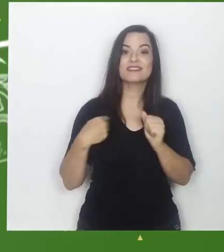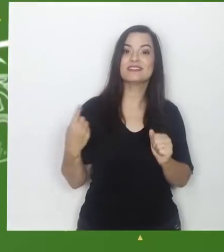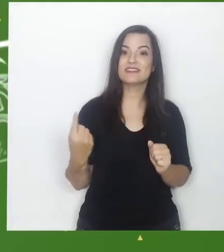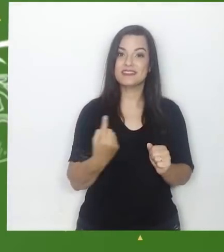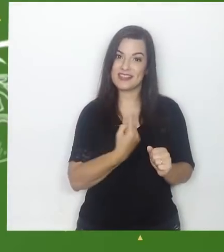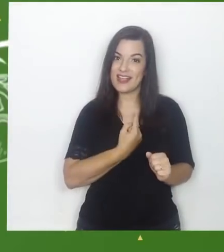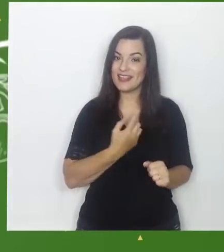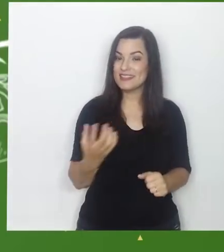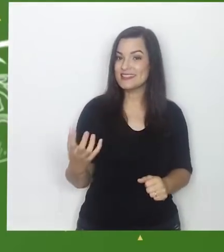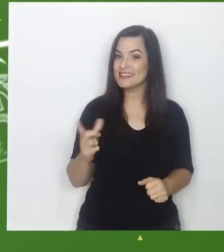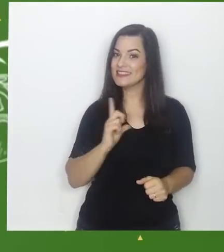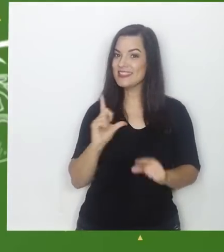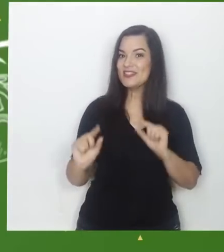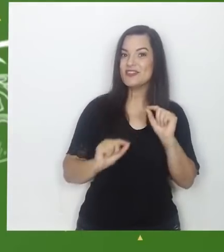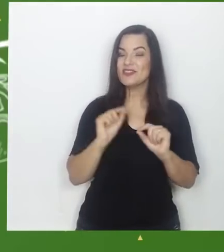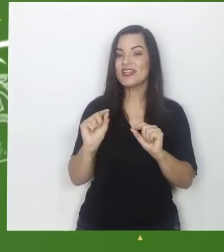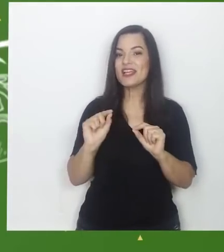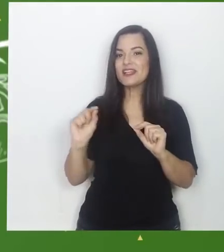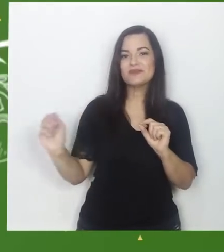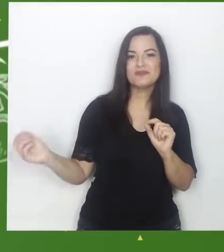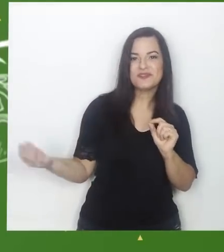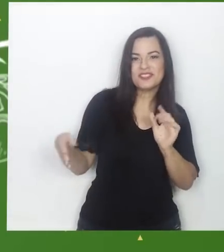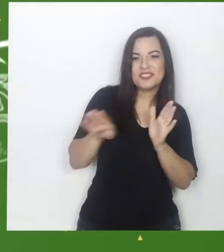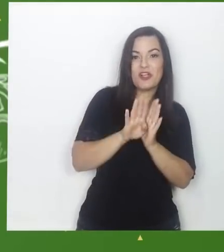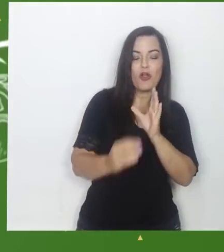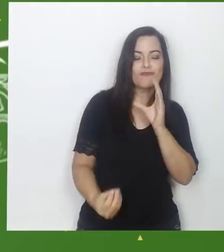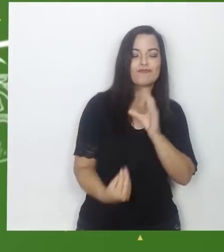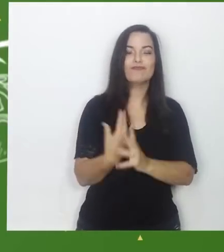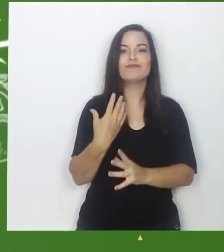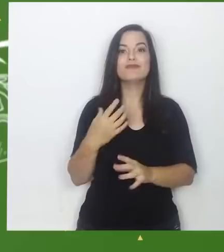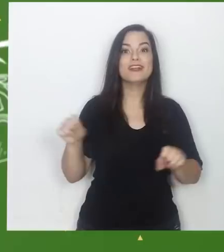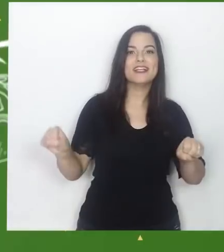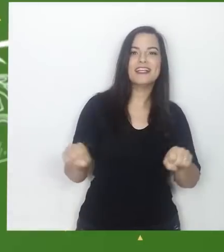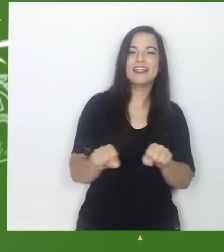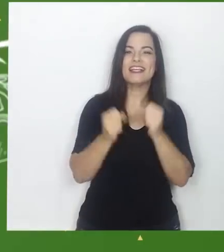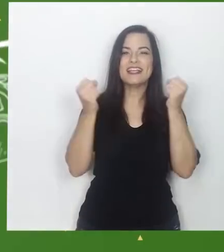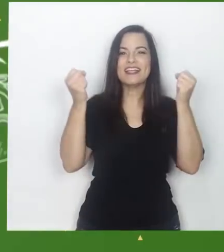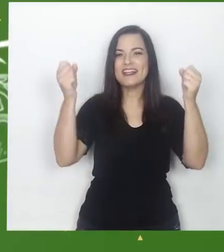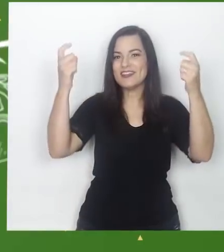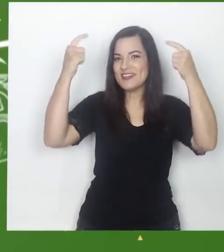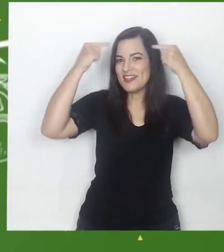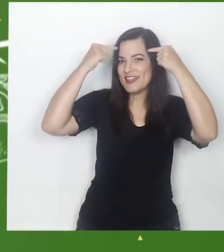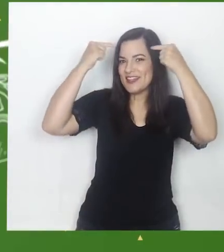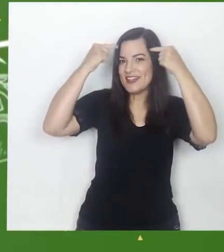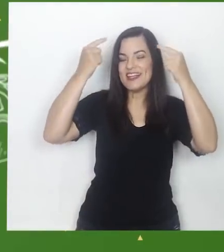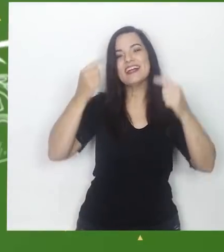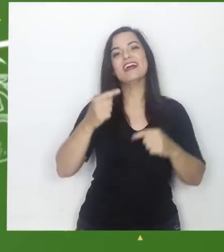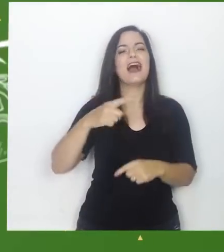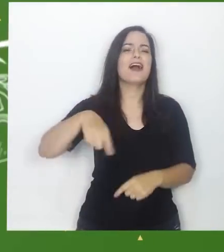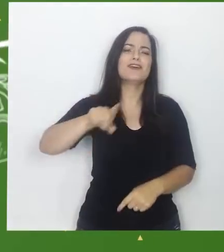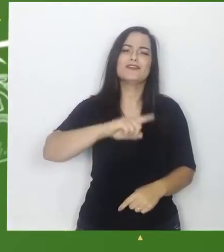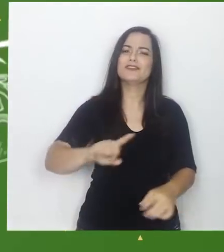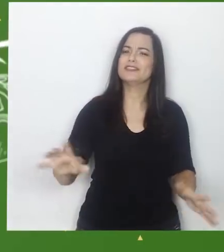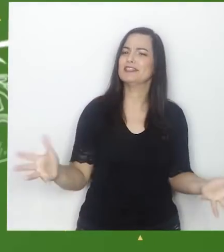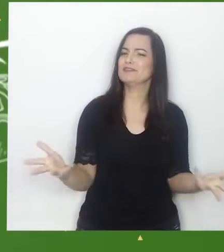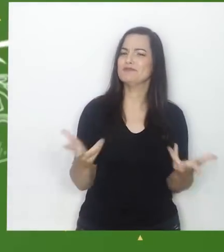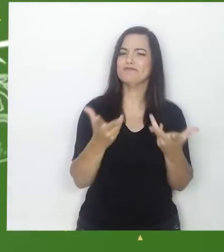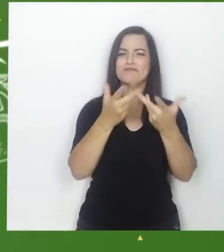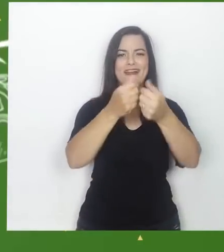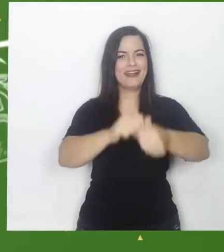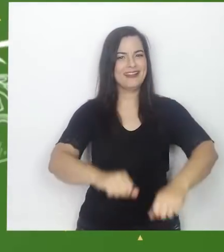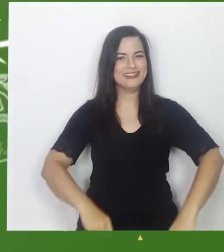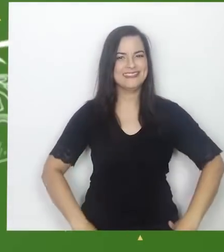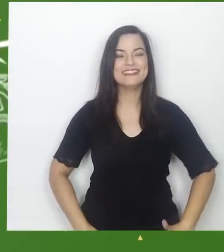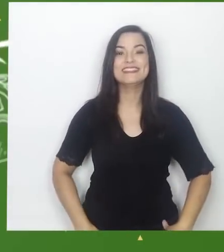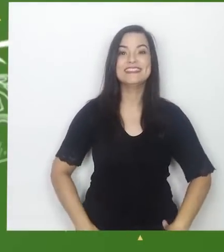nós tivemos o Quebrando a Cuca. E aí, turma, vocês arrasaram, né? Porque no Quebrando a Cuca